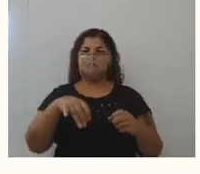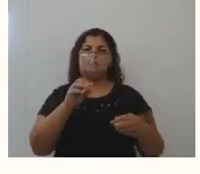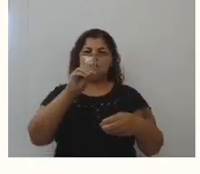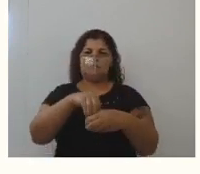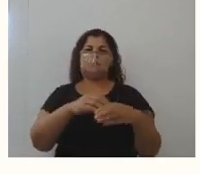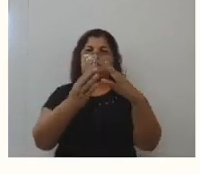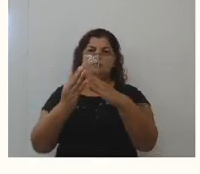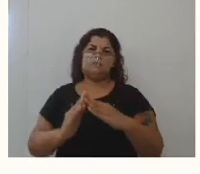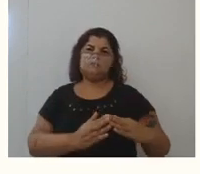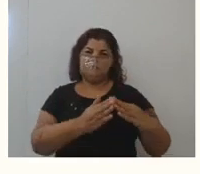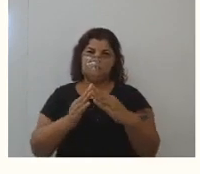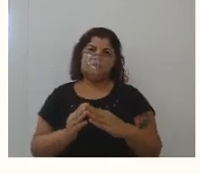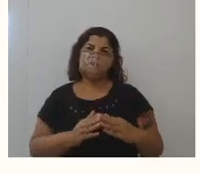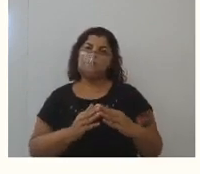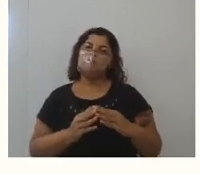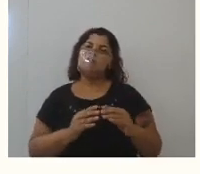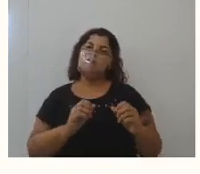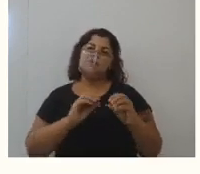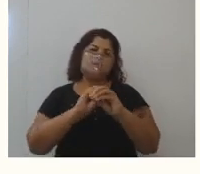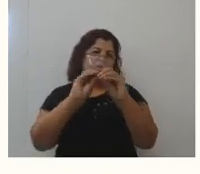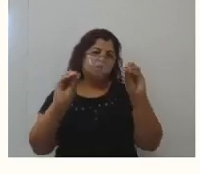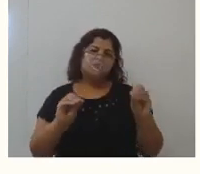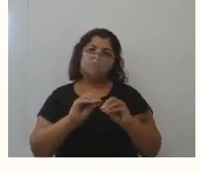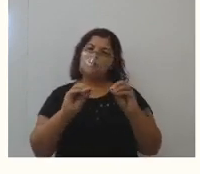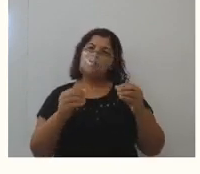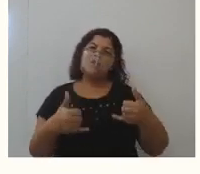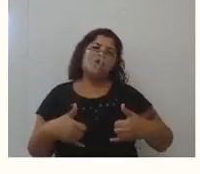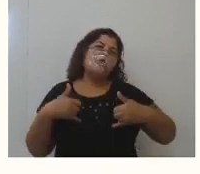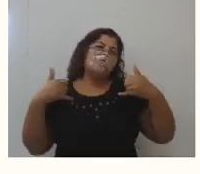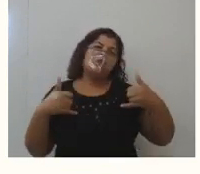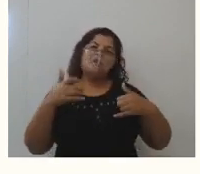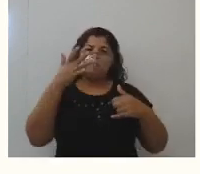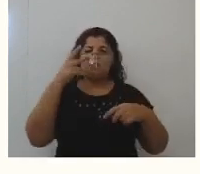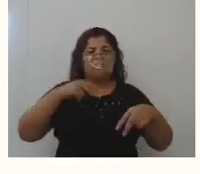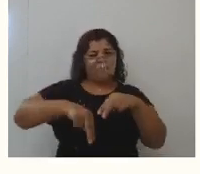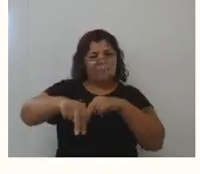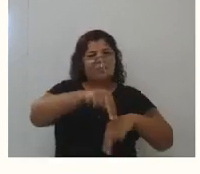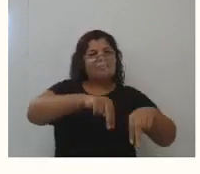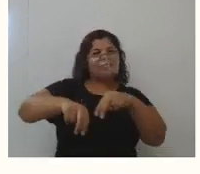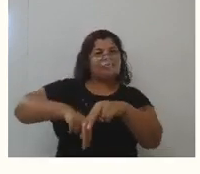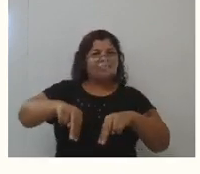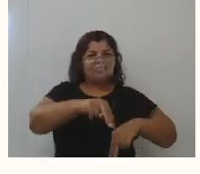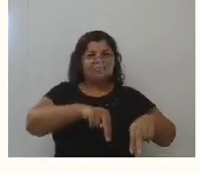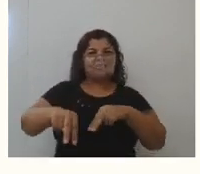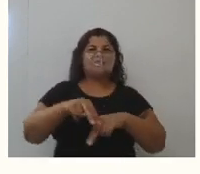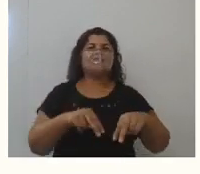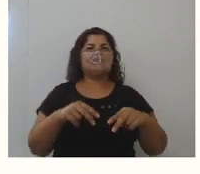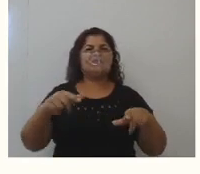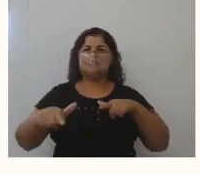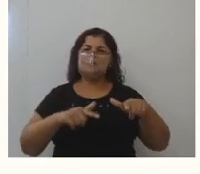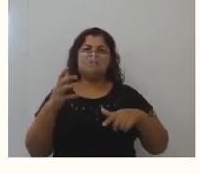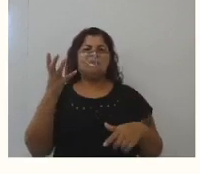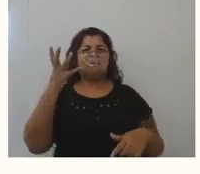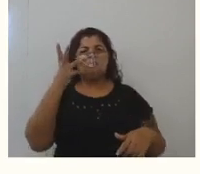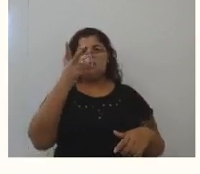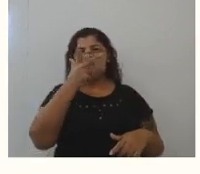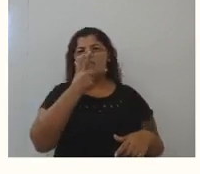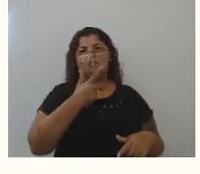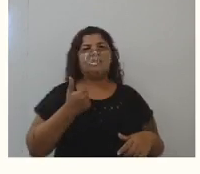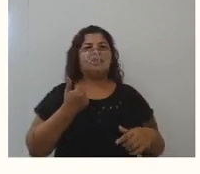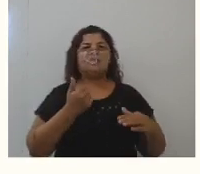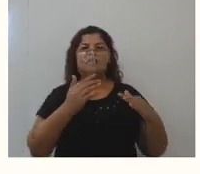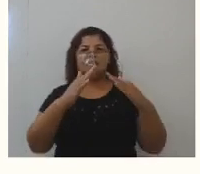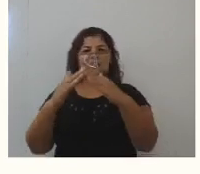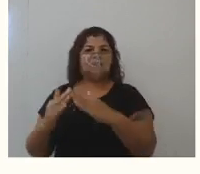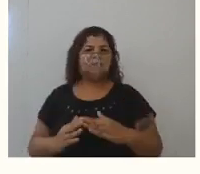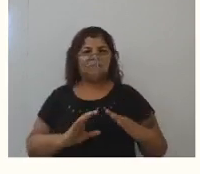eu deixo um abraço e dizer que eu tenho o maior orgulho da galera do Passinho que está fazendo esse trabalho lindo aí nas comunidades e está trazendo, para